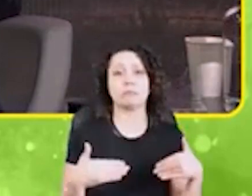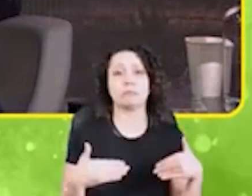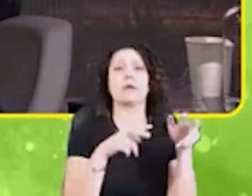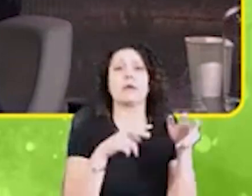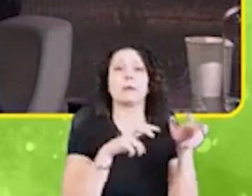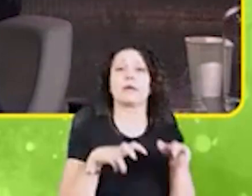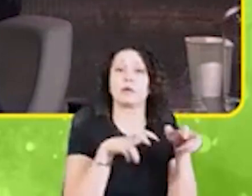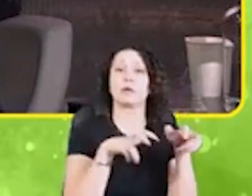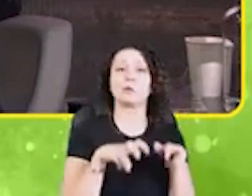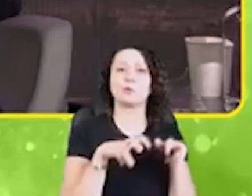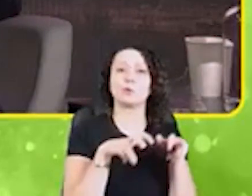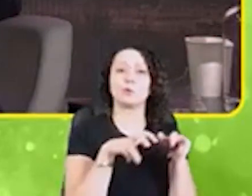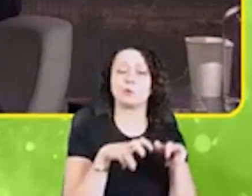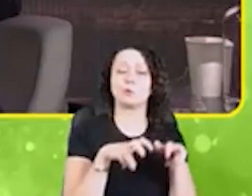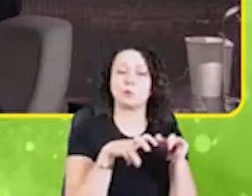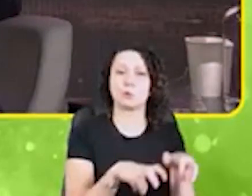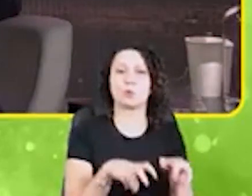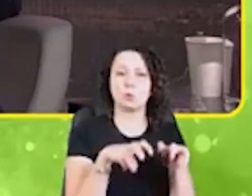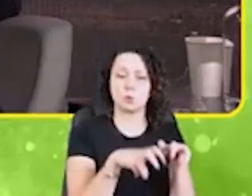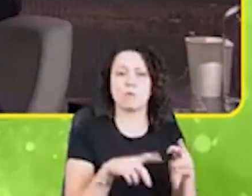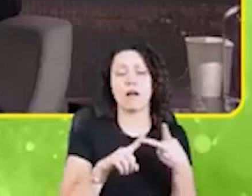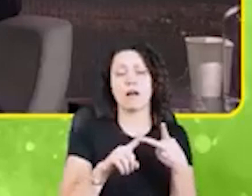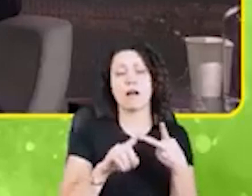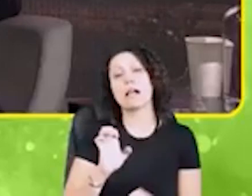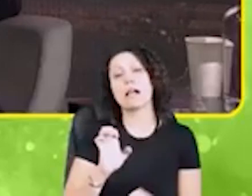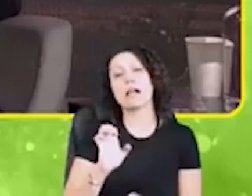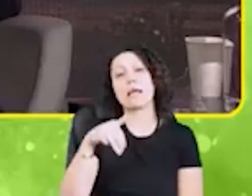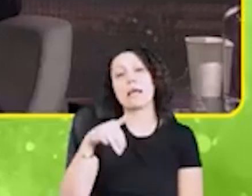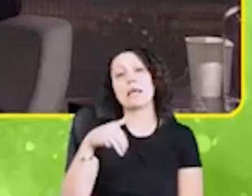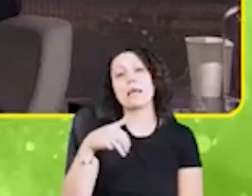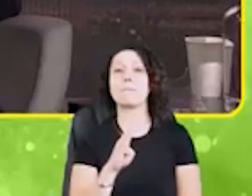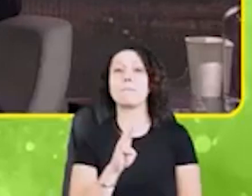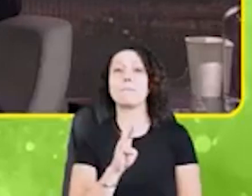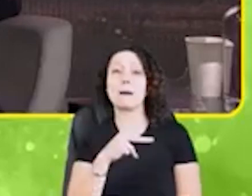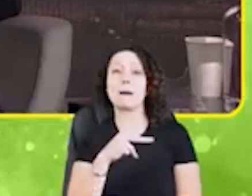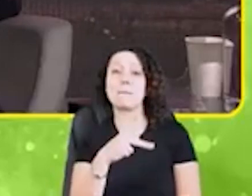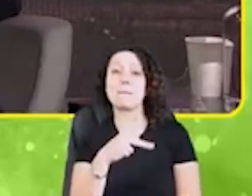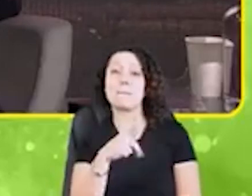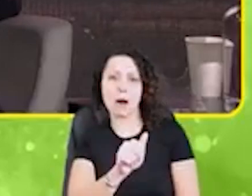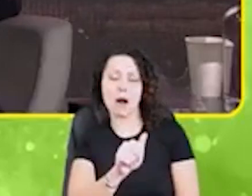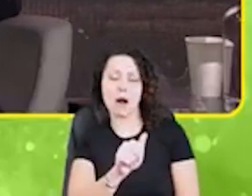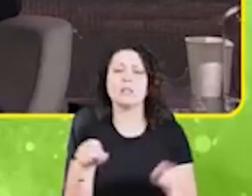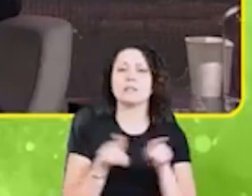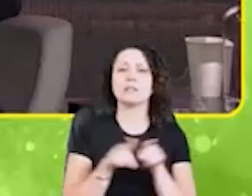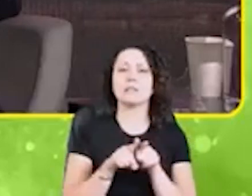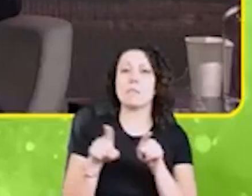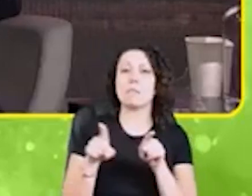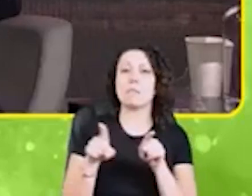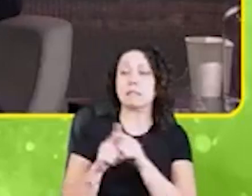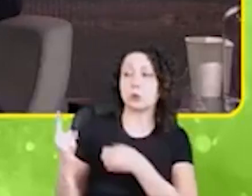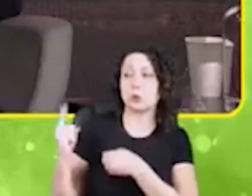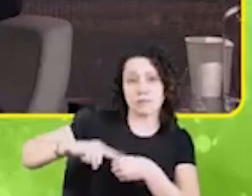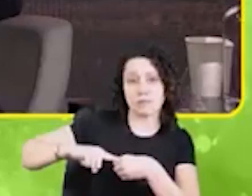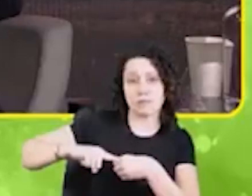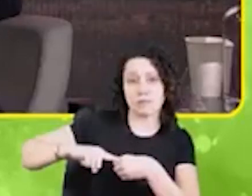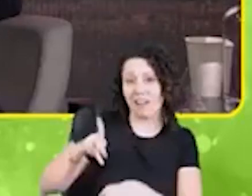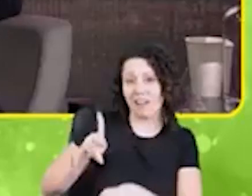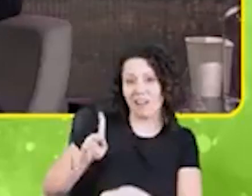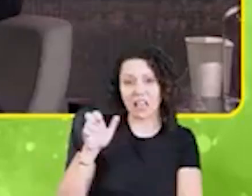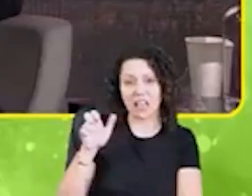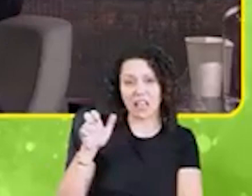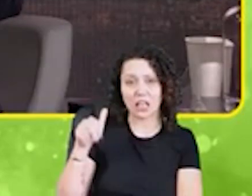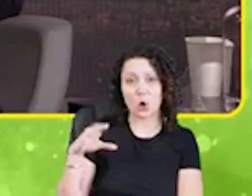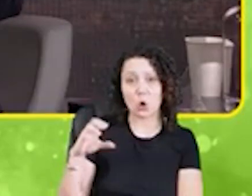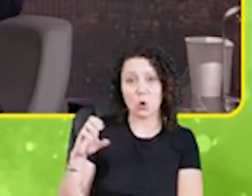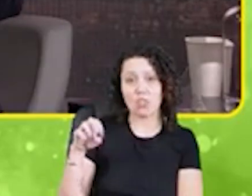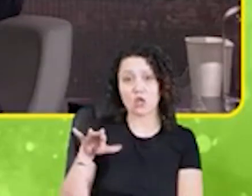presidente da Embrapa e associado da câmera Connection sobre o carbono orgânico no solo e